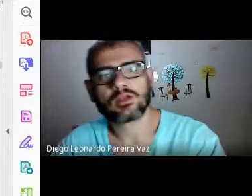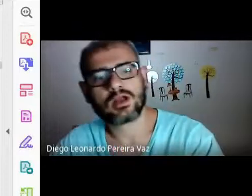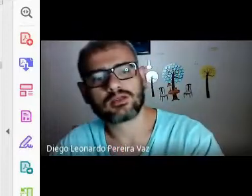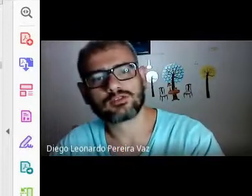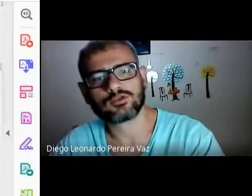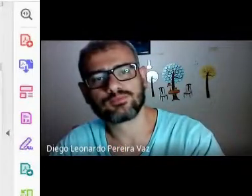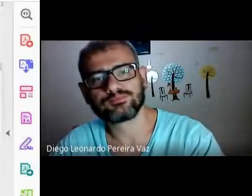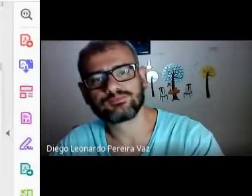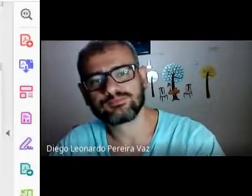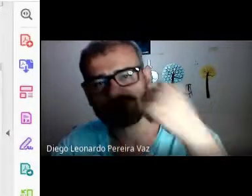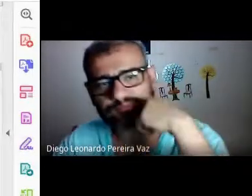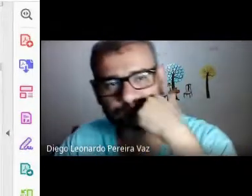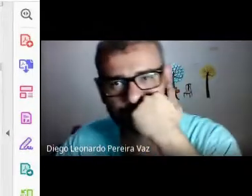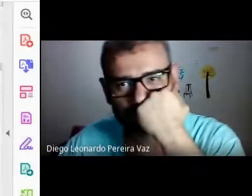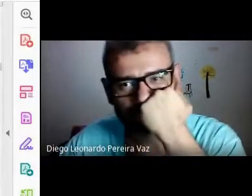Tá isso.